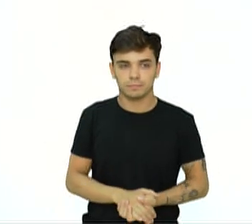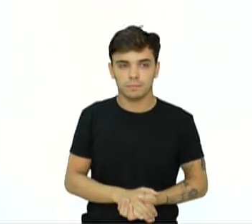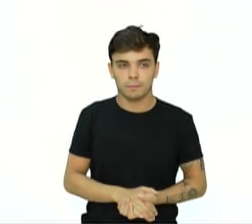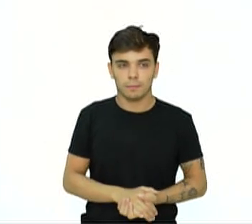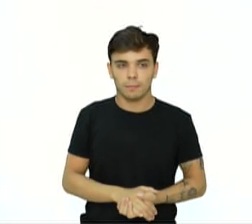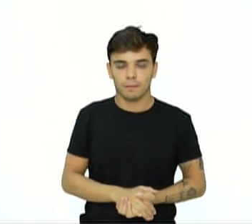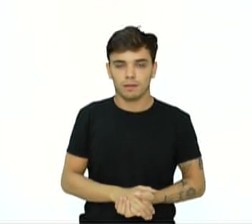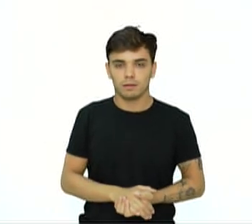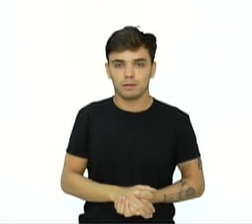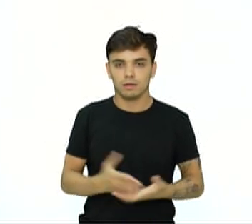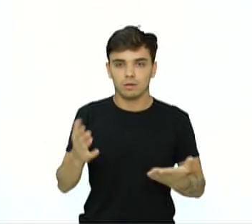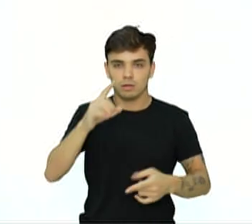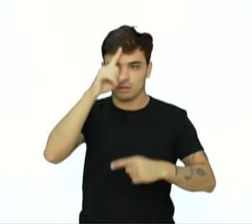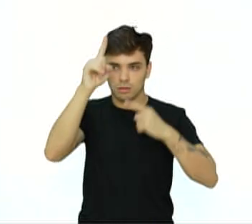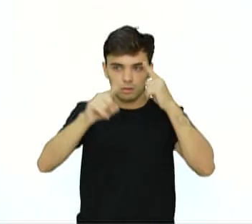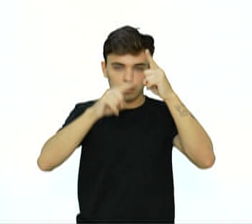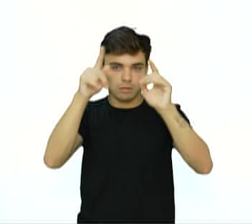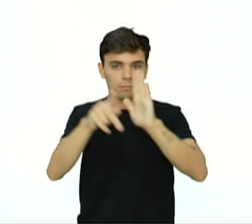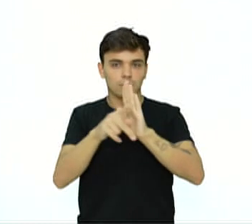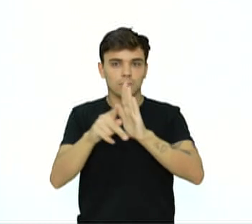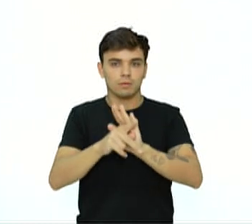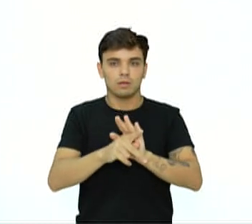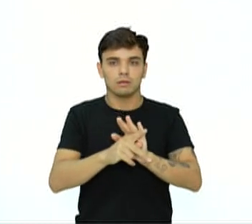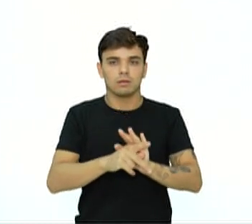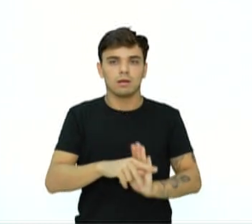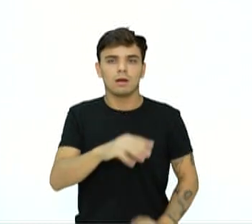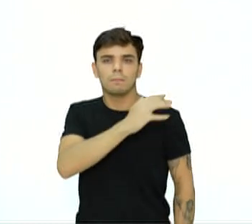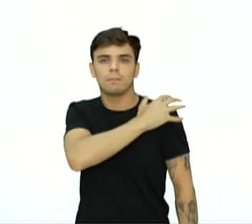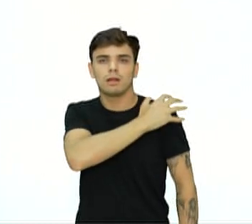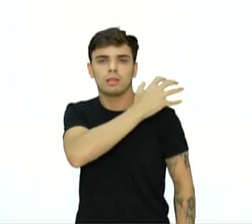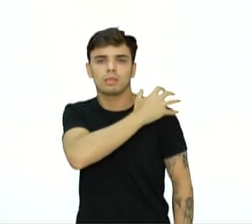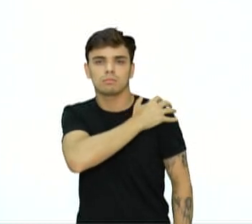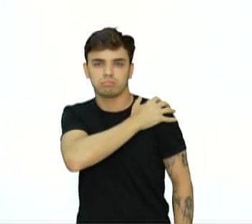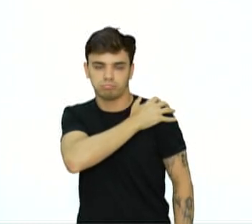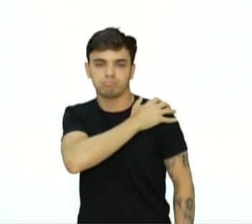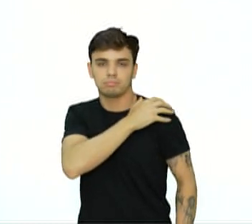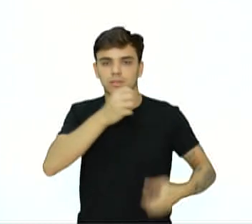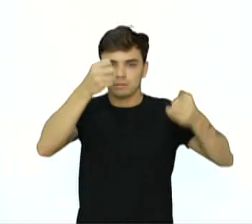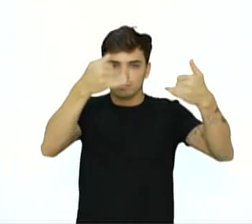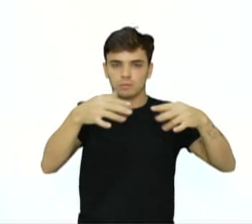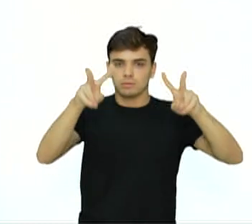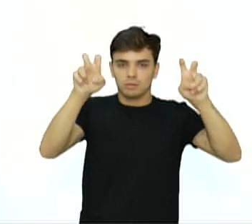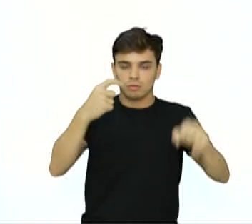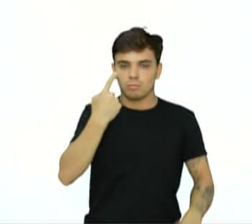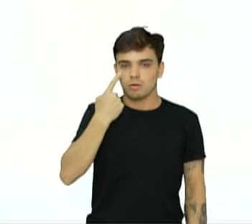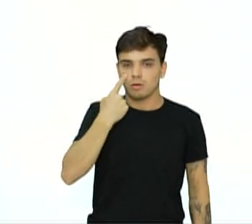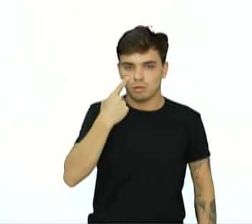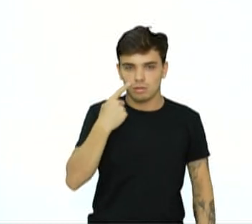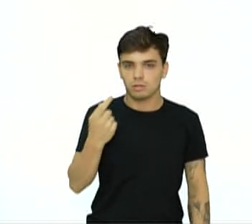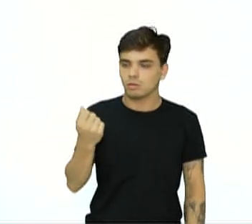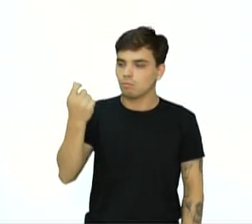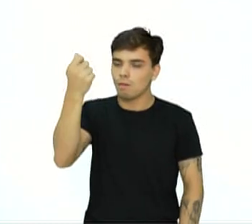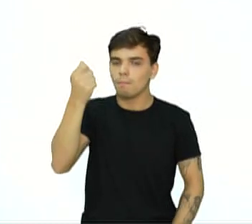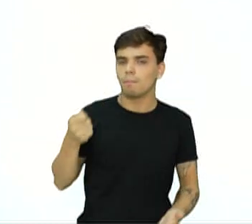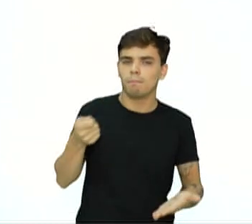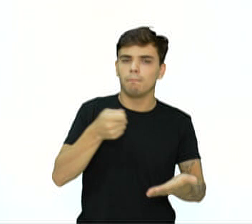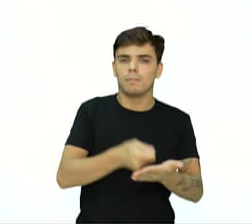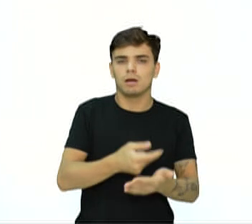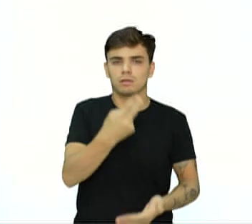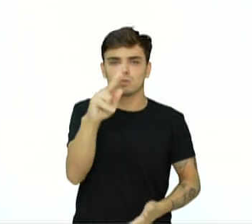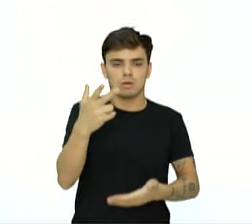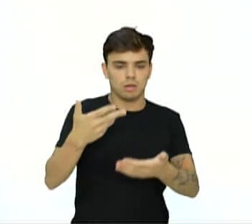vai para uma ideia de Platão. Platão também falou sobre isso. O preço a pagar pela tua